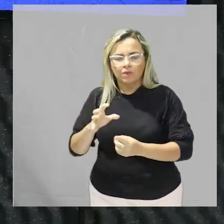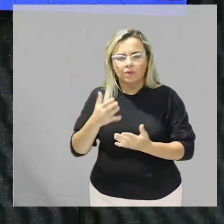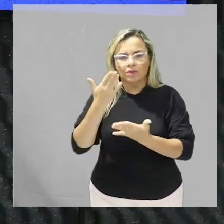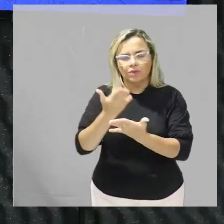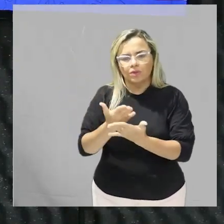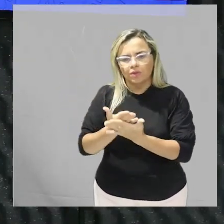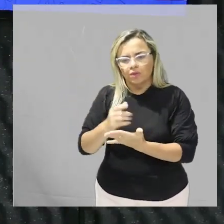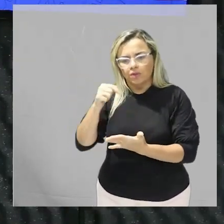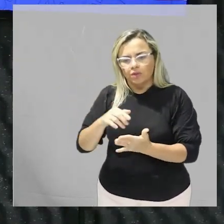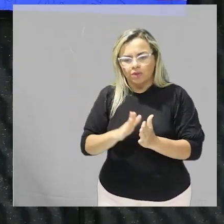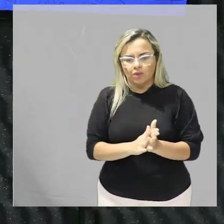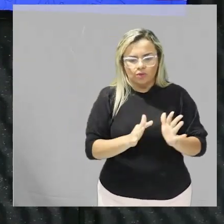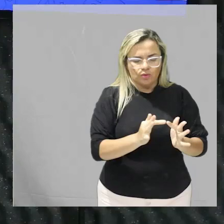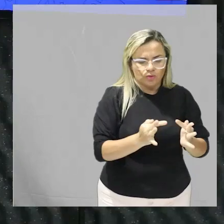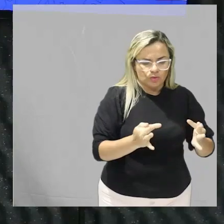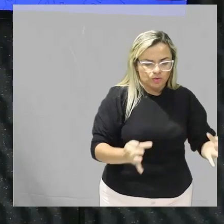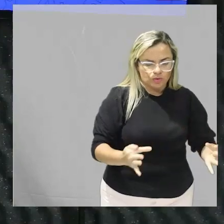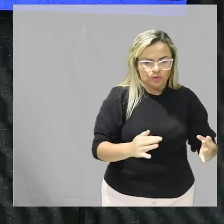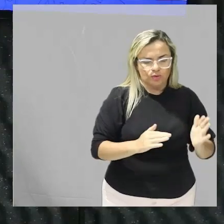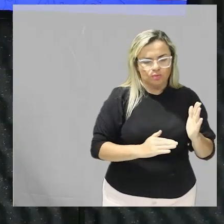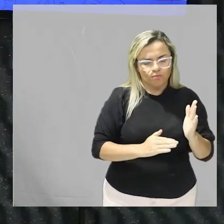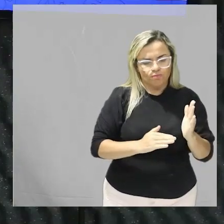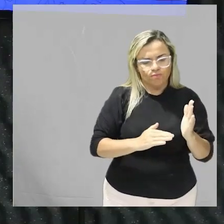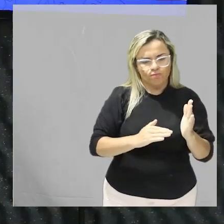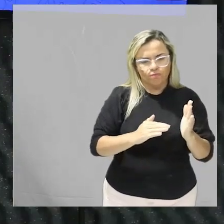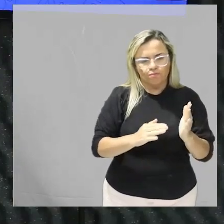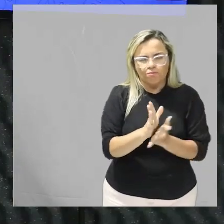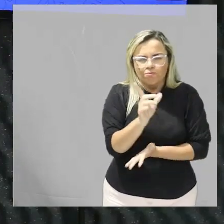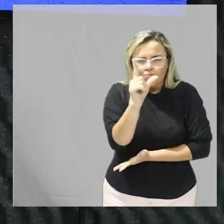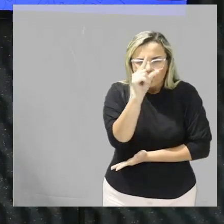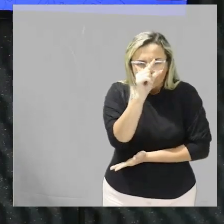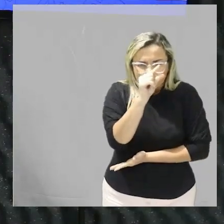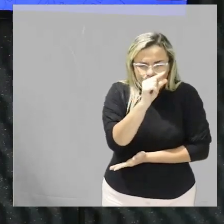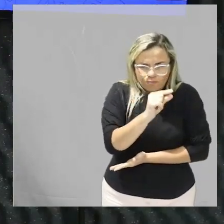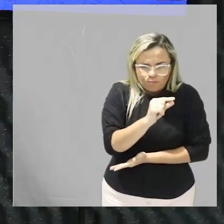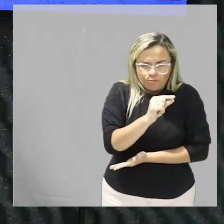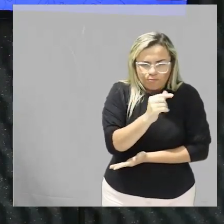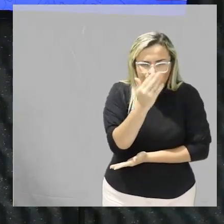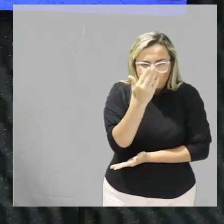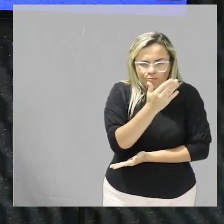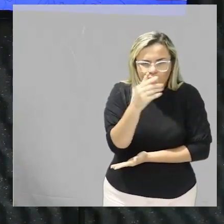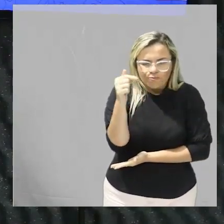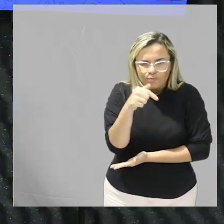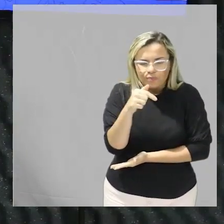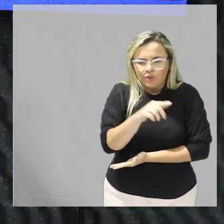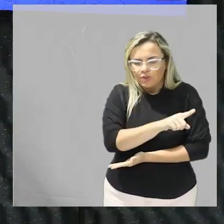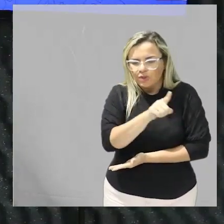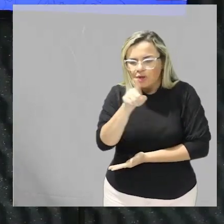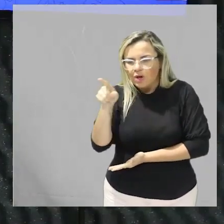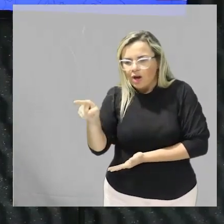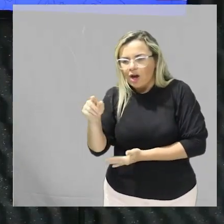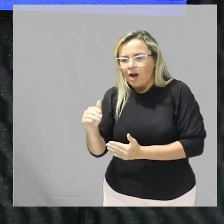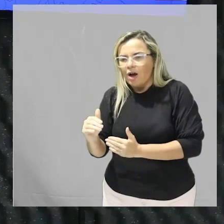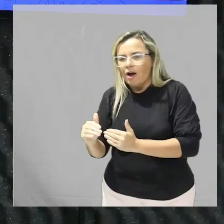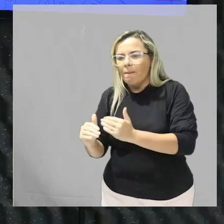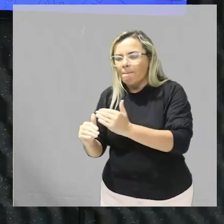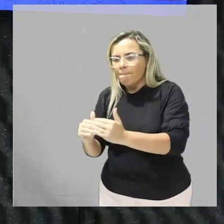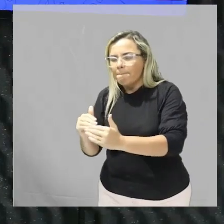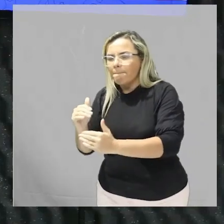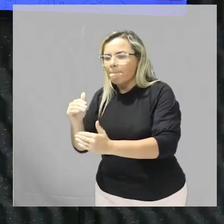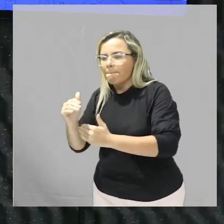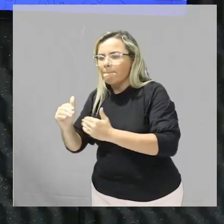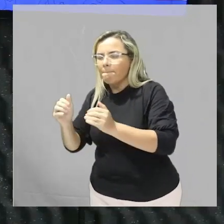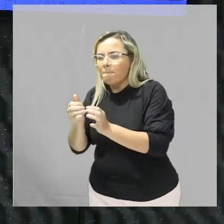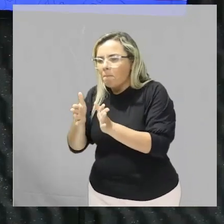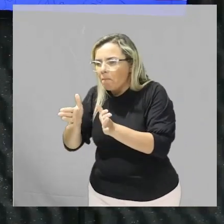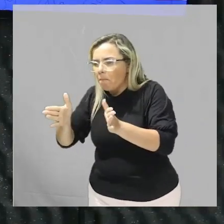níveis mais simples, né, mais microscópicos, até os níveis mais abrangentes, né, e são